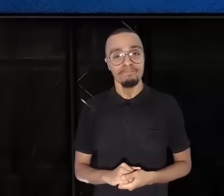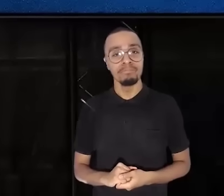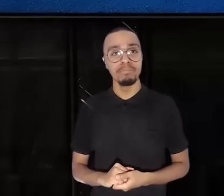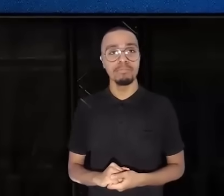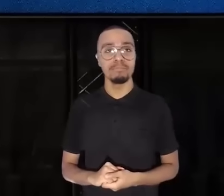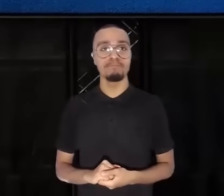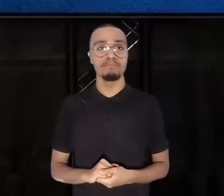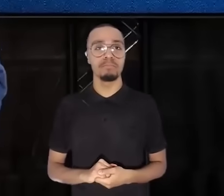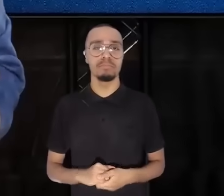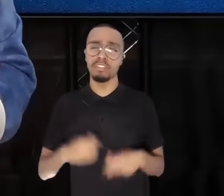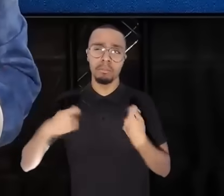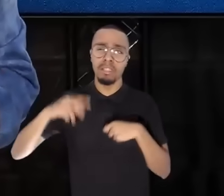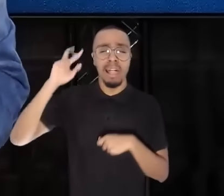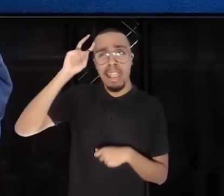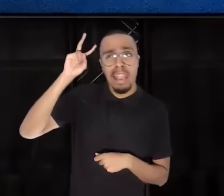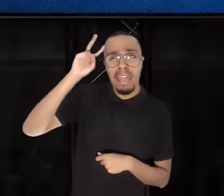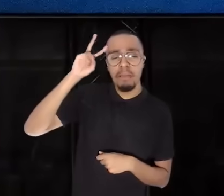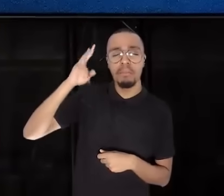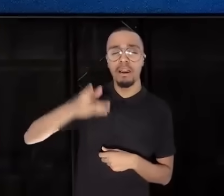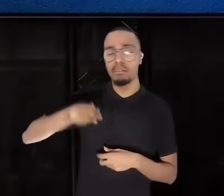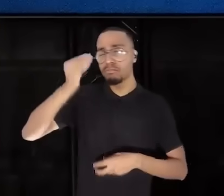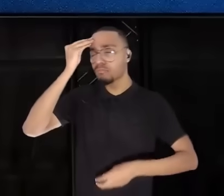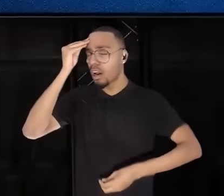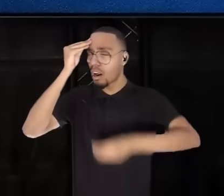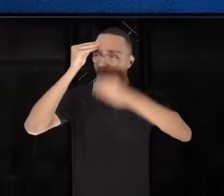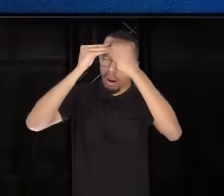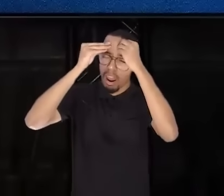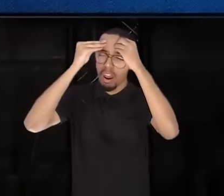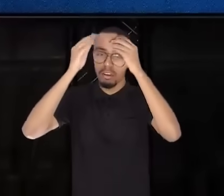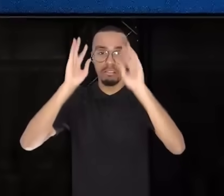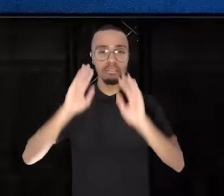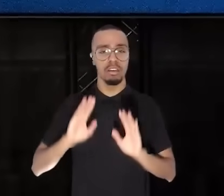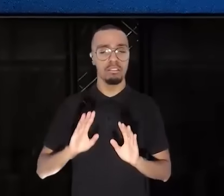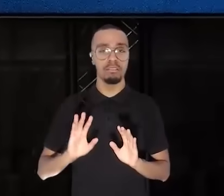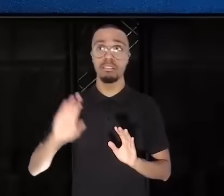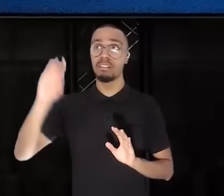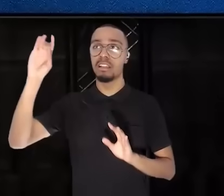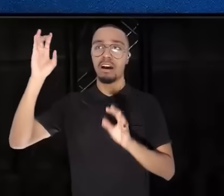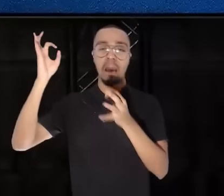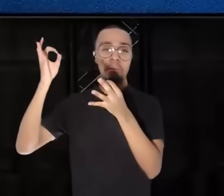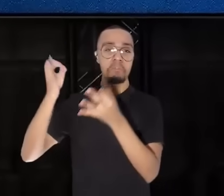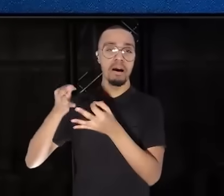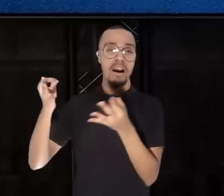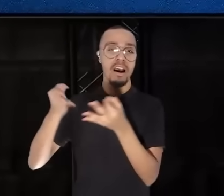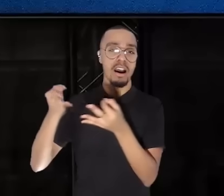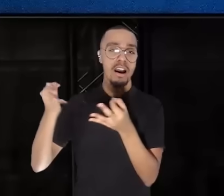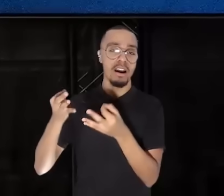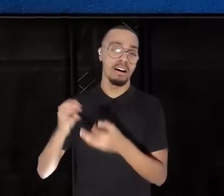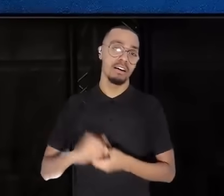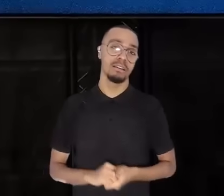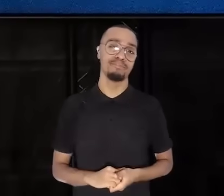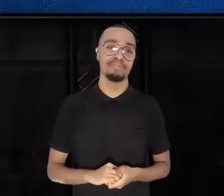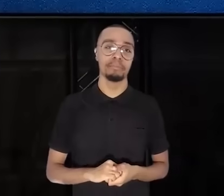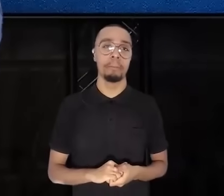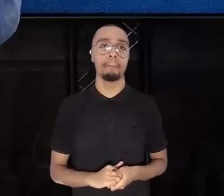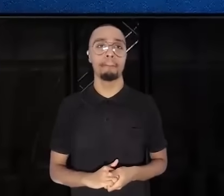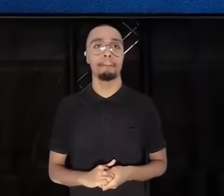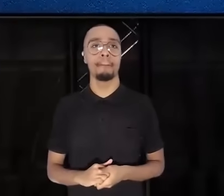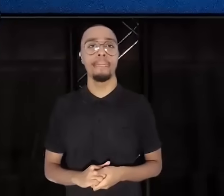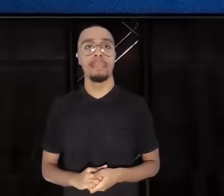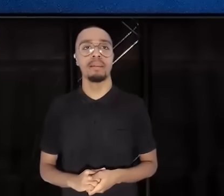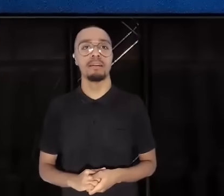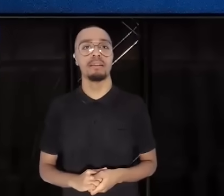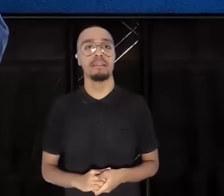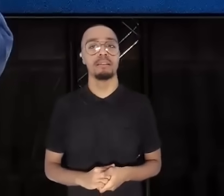Deus não precisa lembrar de nada, recordar de nada. Ele é perfeito. A primeira vez que Deus